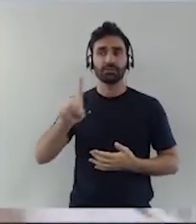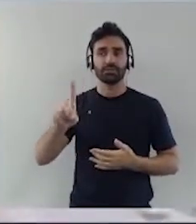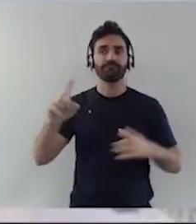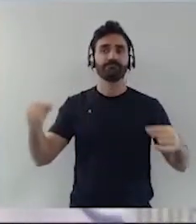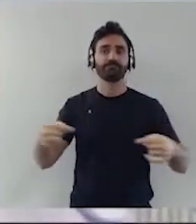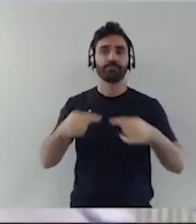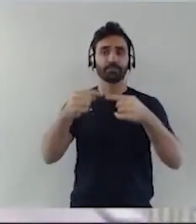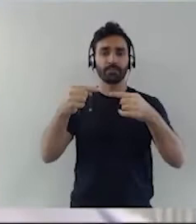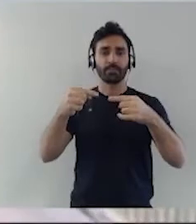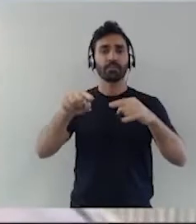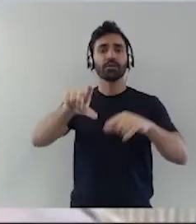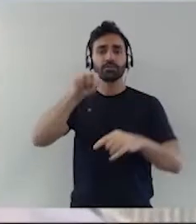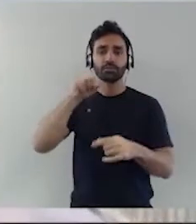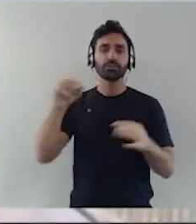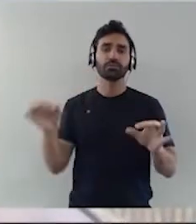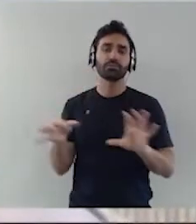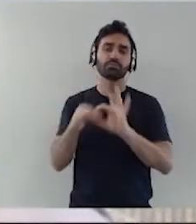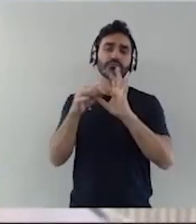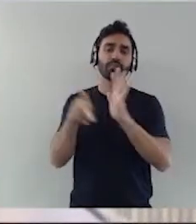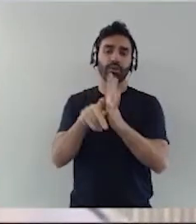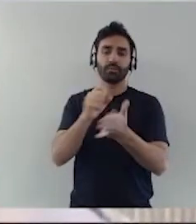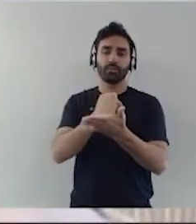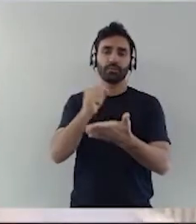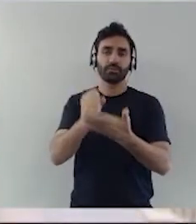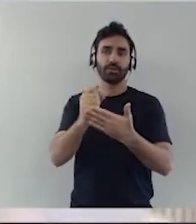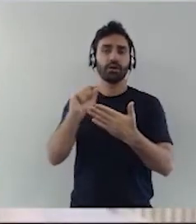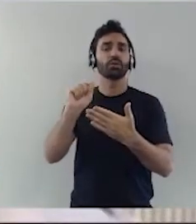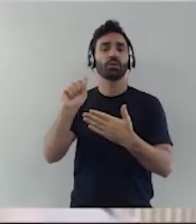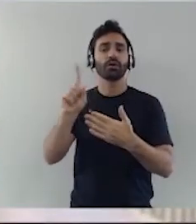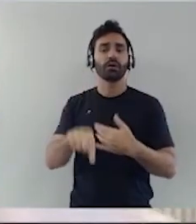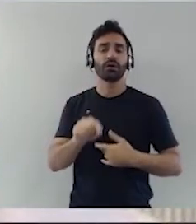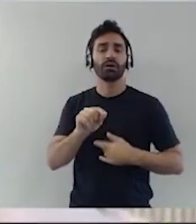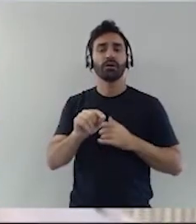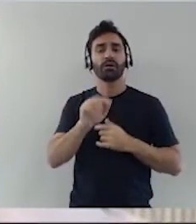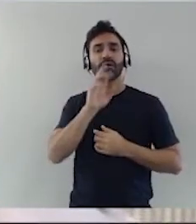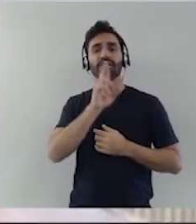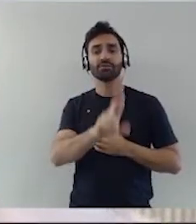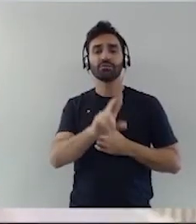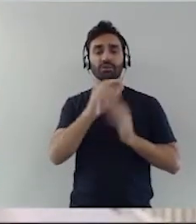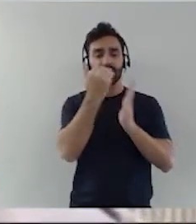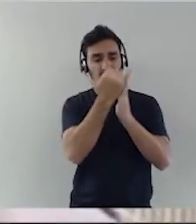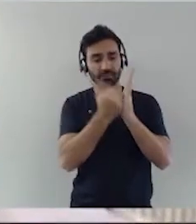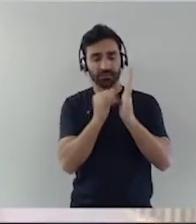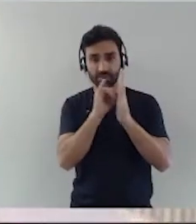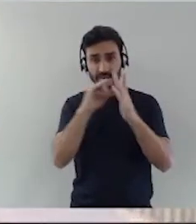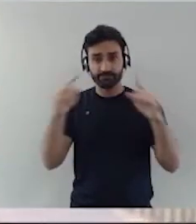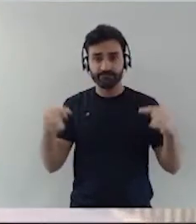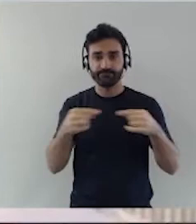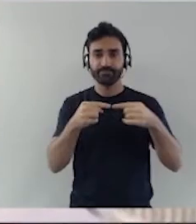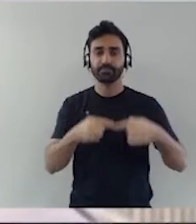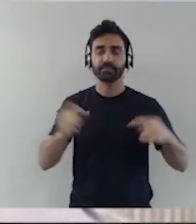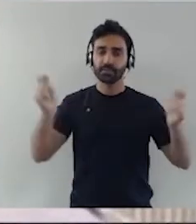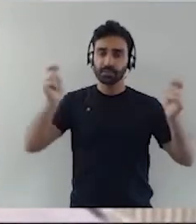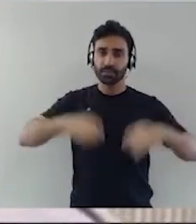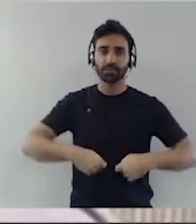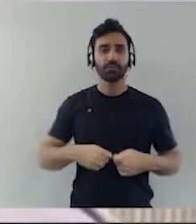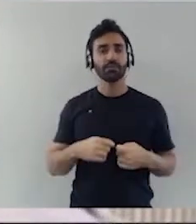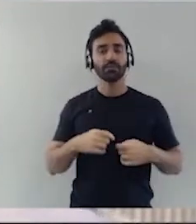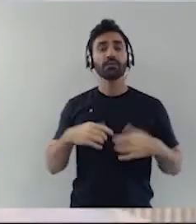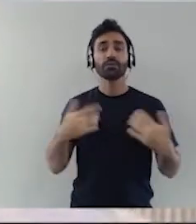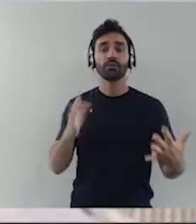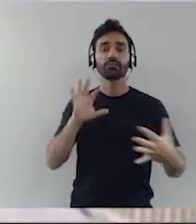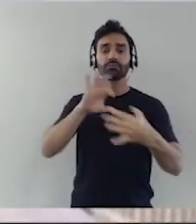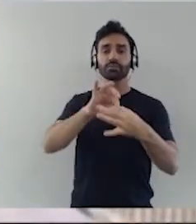Ele escolheu o caminho dos contratos de resultados concreta e objetivamente aferíveis. Na